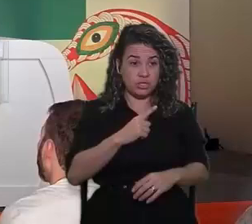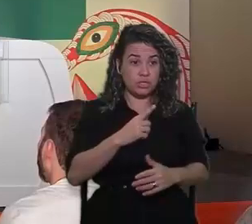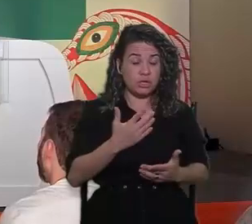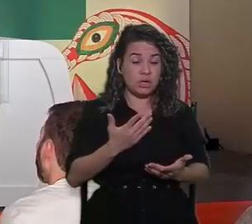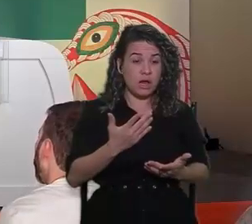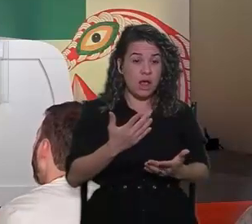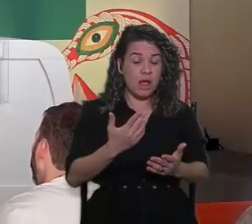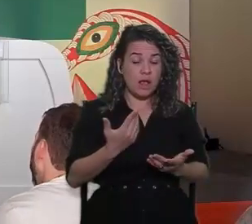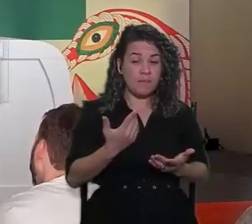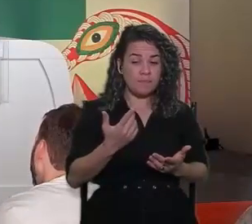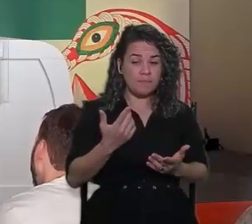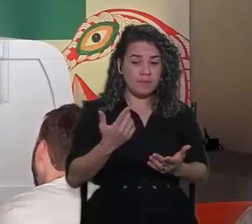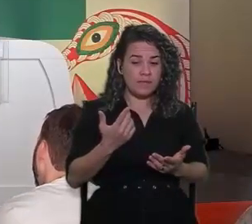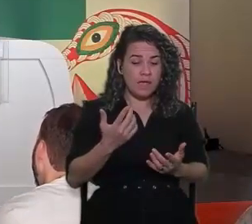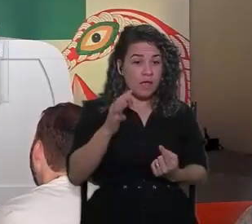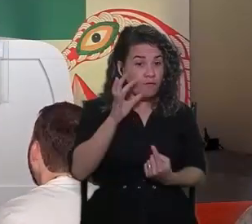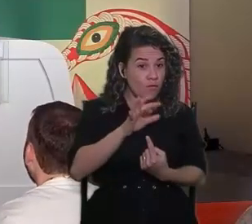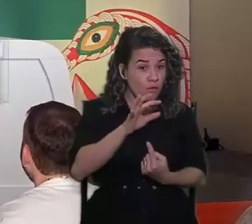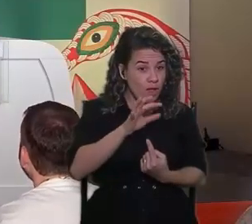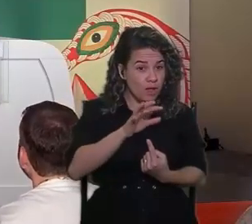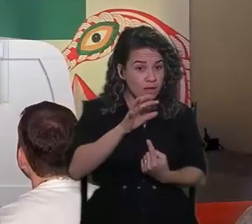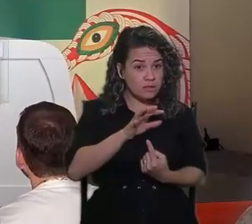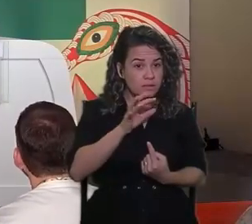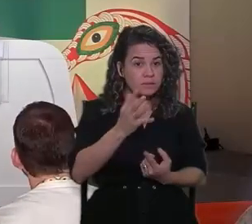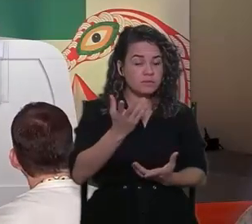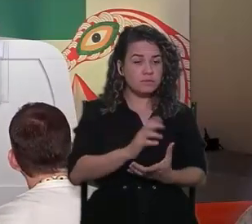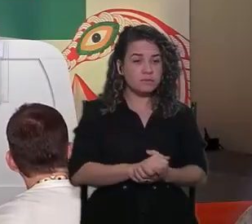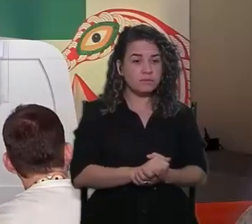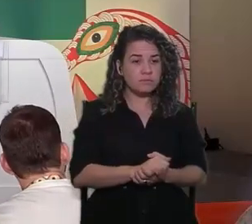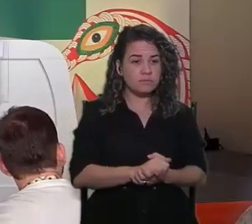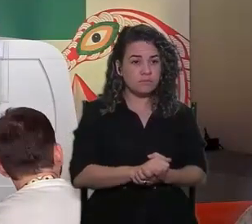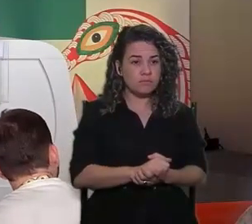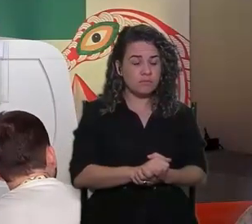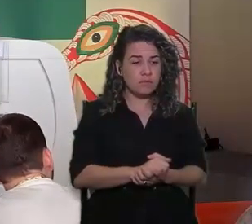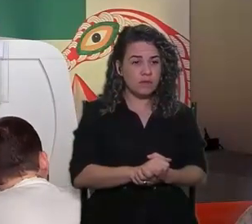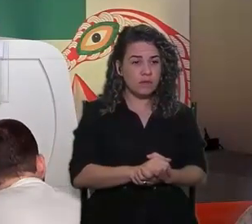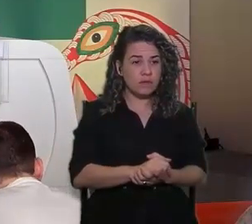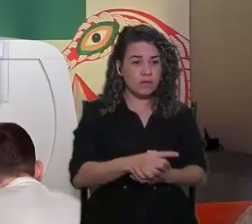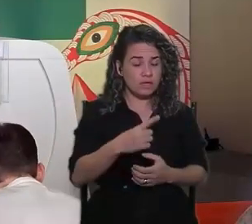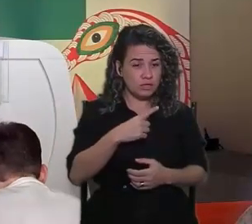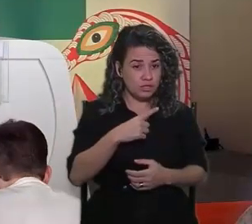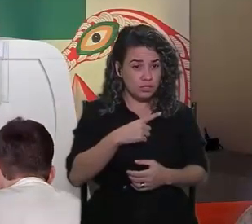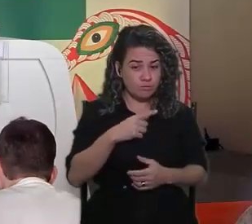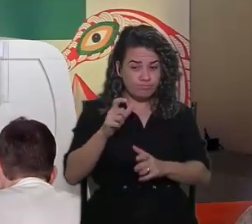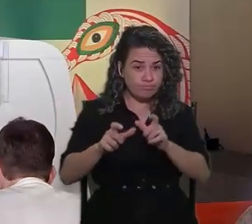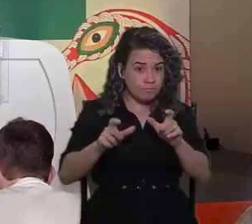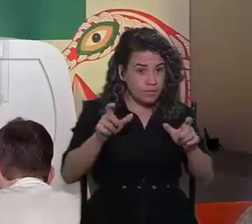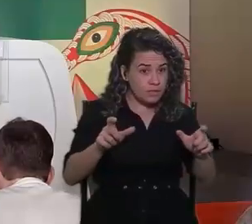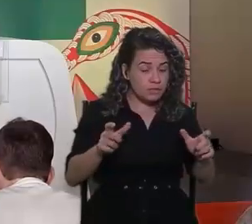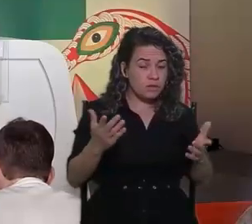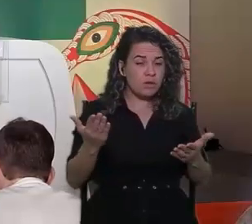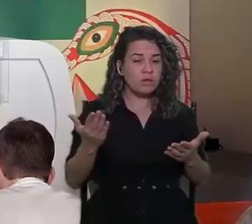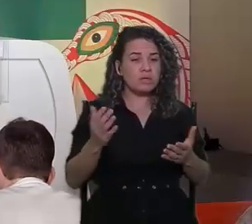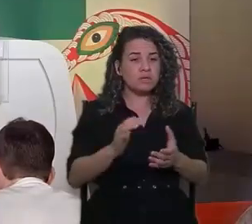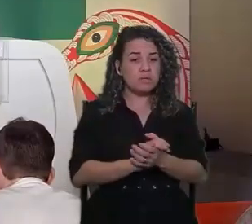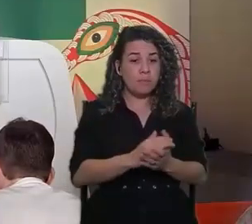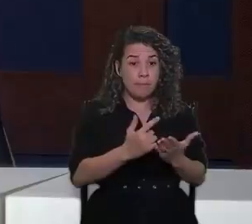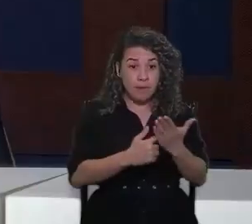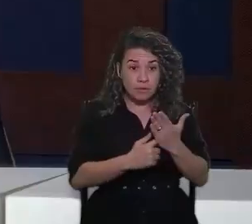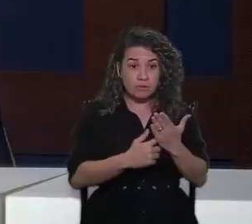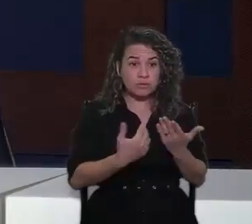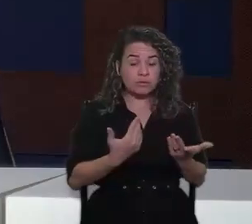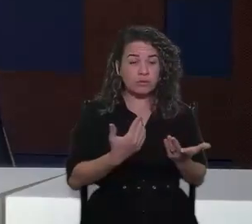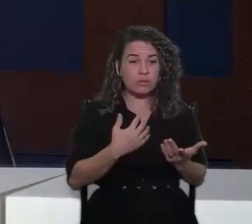tive na minha casa pessoas que orientaram a minha leitura. Eu tive essa sorte de ter